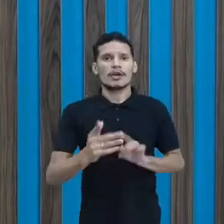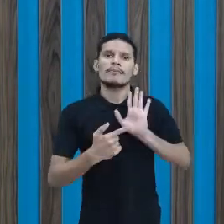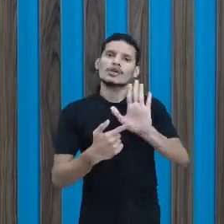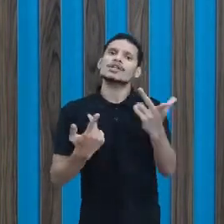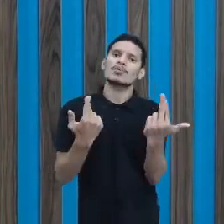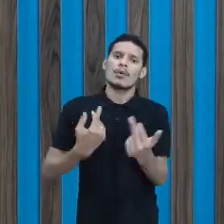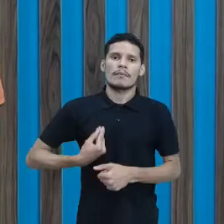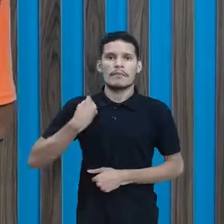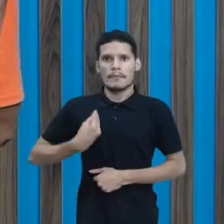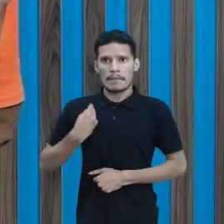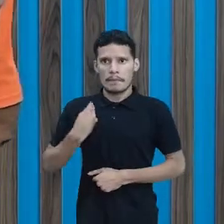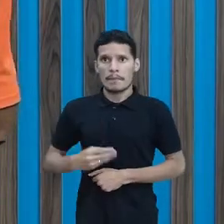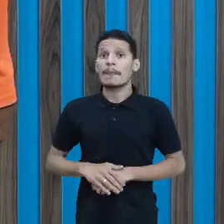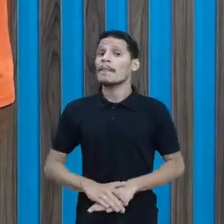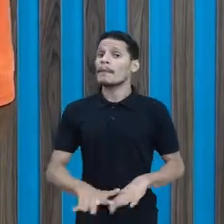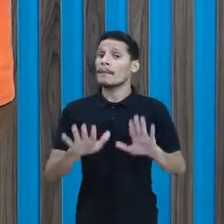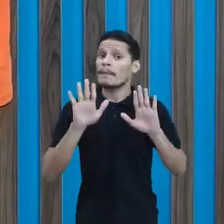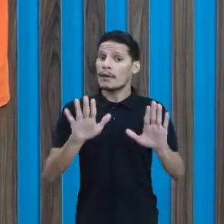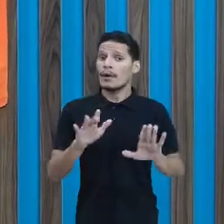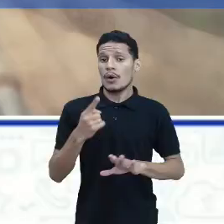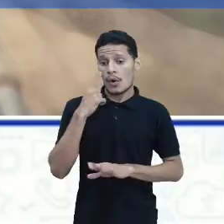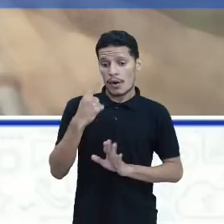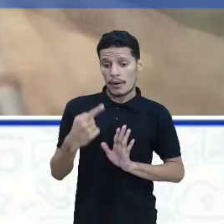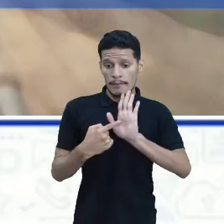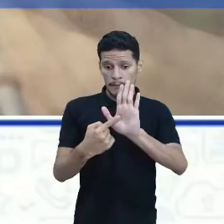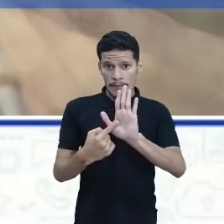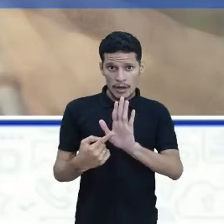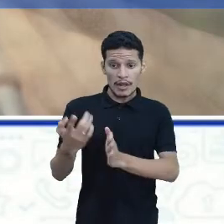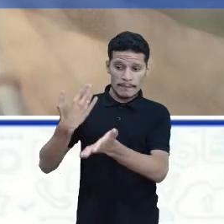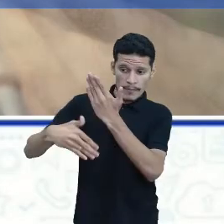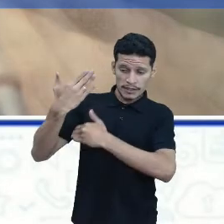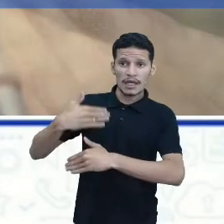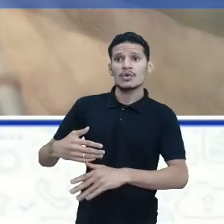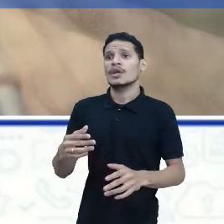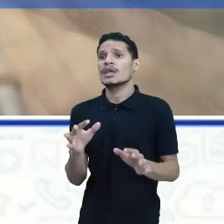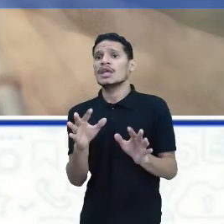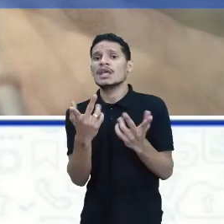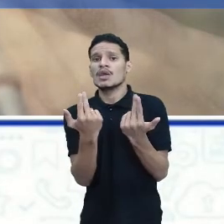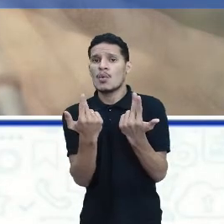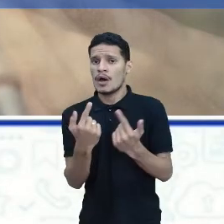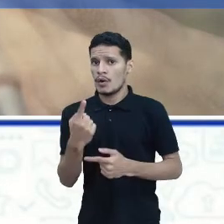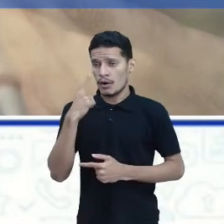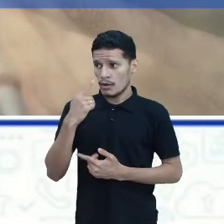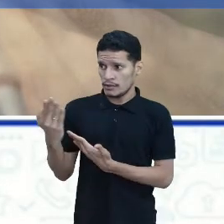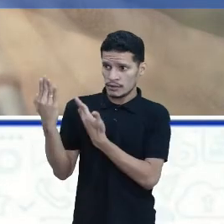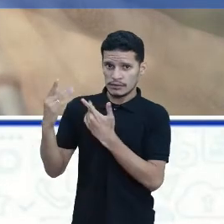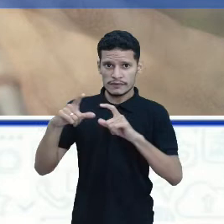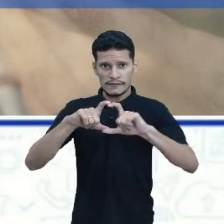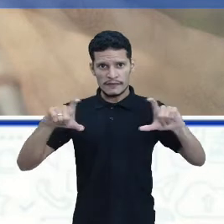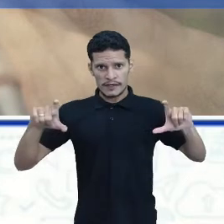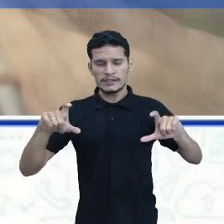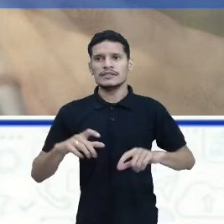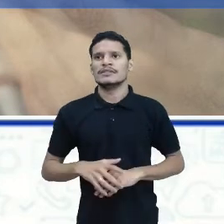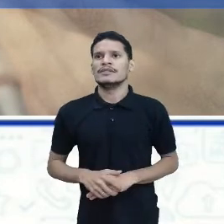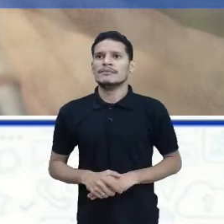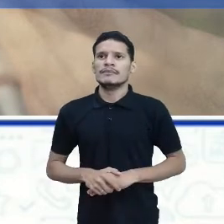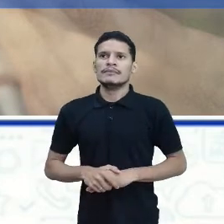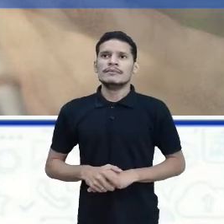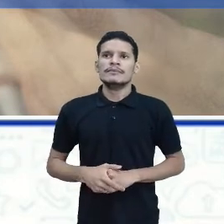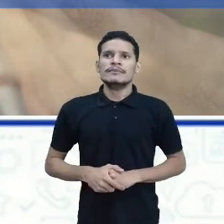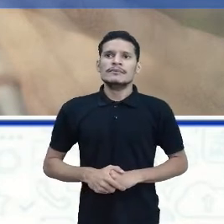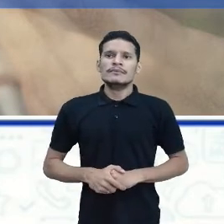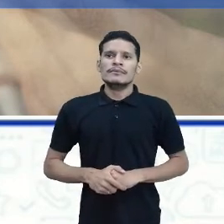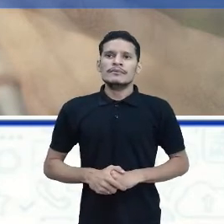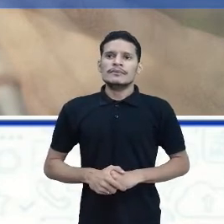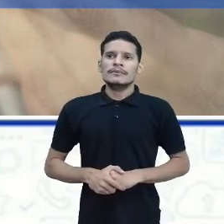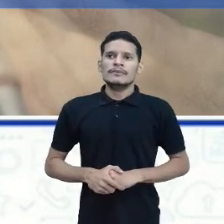presente. Então, no passado, a mesma coisa. I was discouraged. She didn't pay attention to me. And my mother